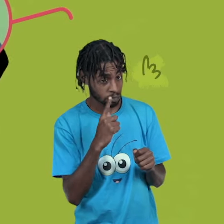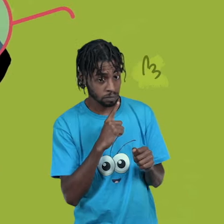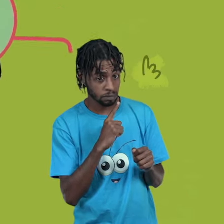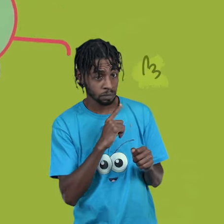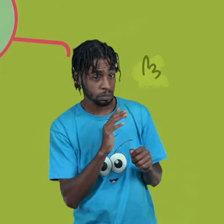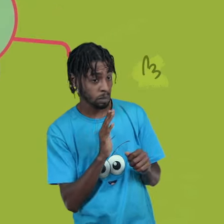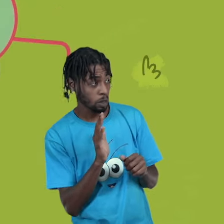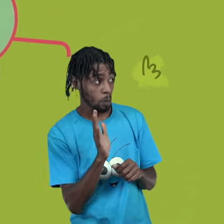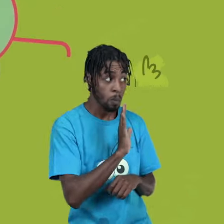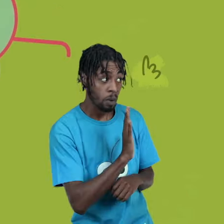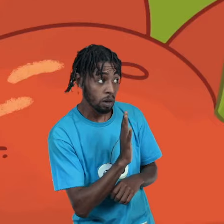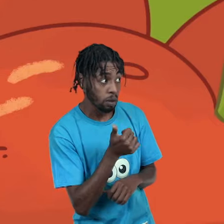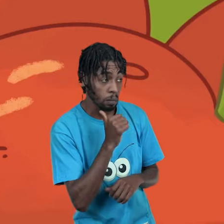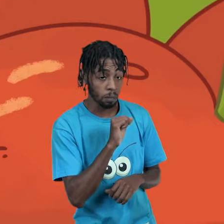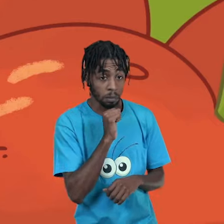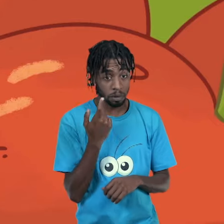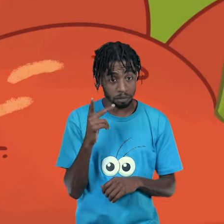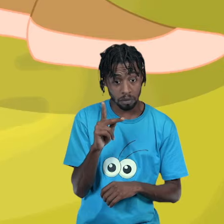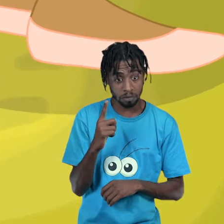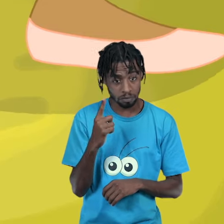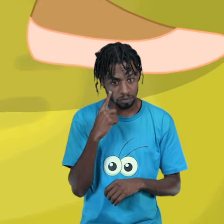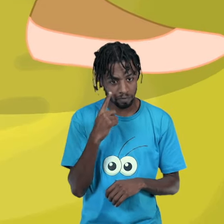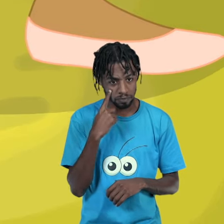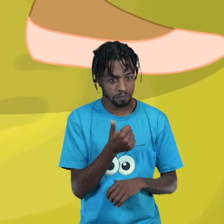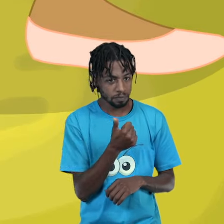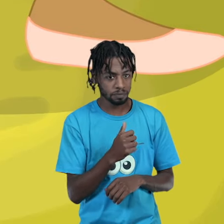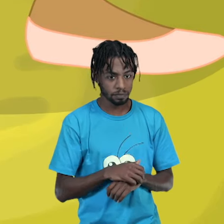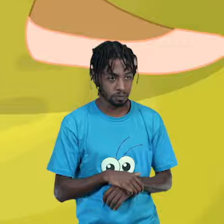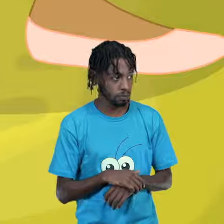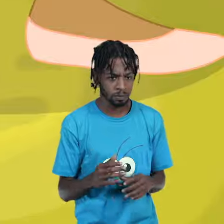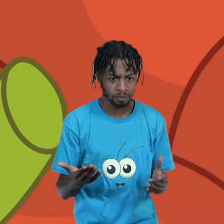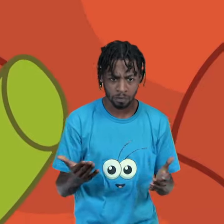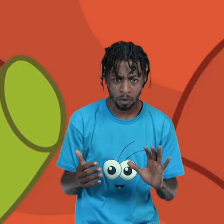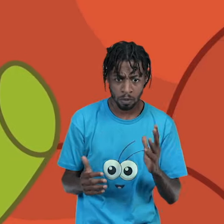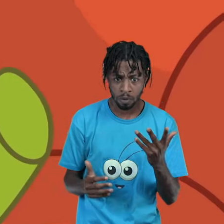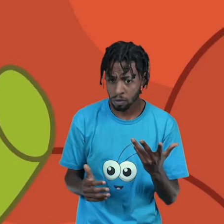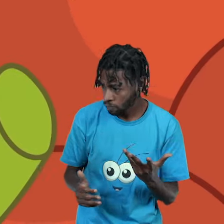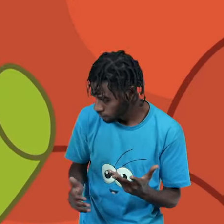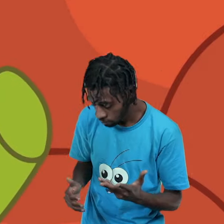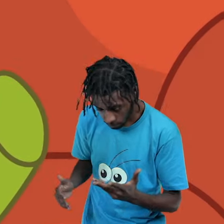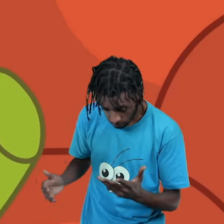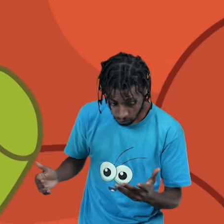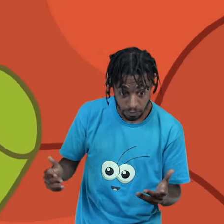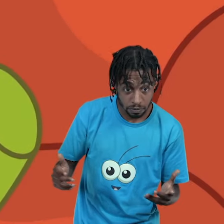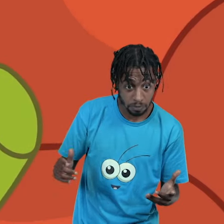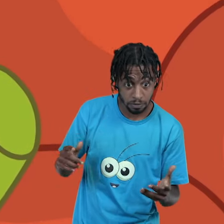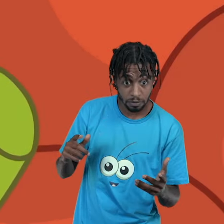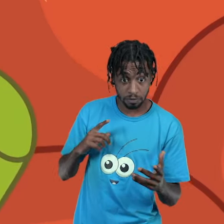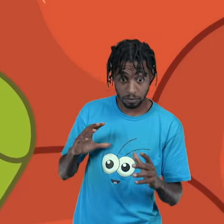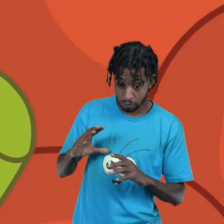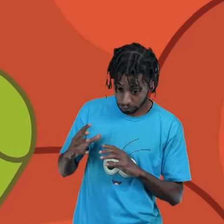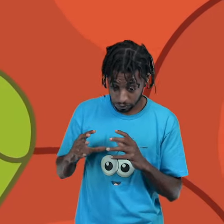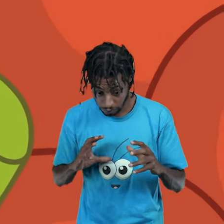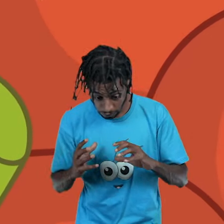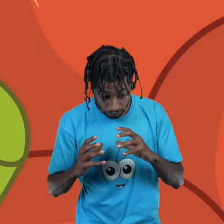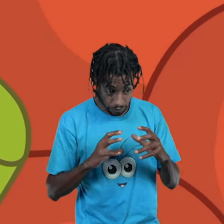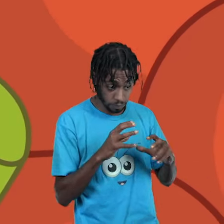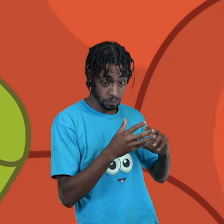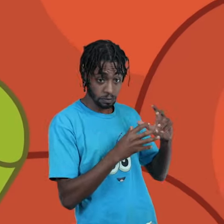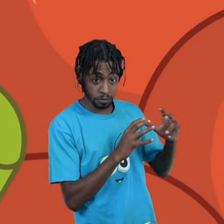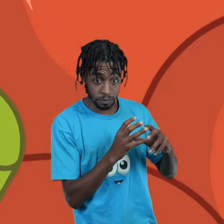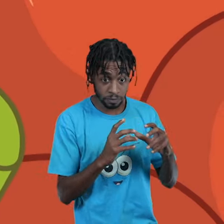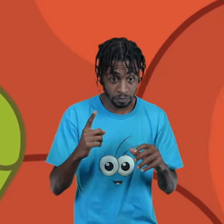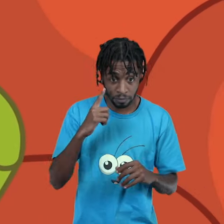Hugo Câmbio! Desligo! Ótimo! Por quê? Uau! O que foi isso? Oh! Oh, Terremoto! Corram para as colinas!